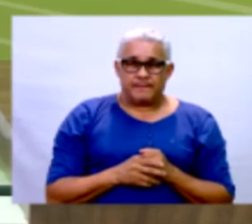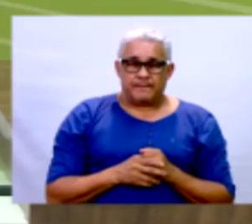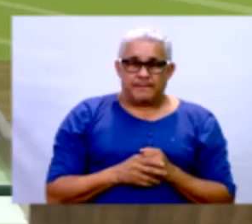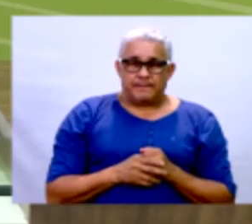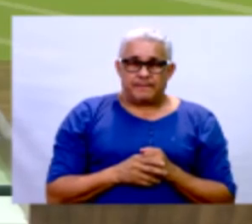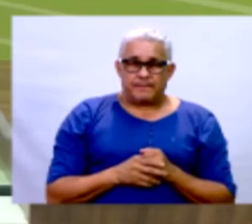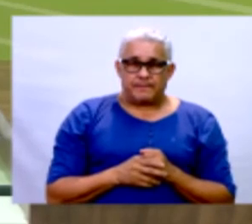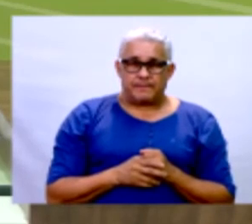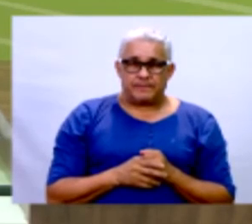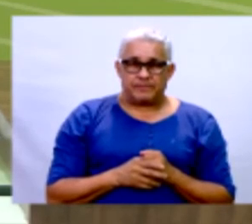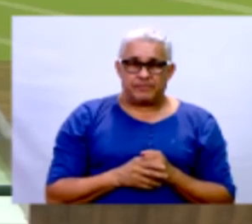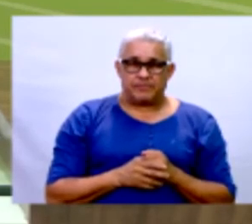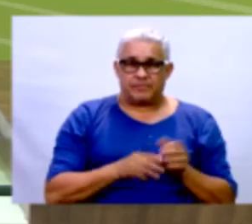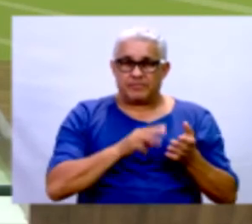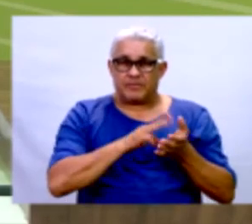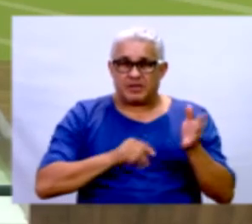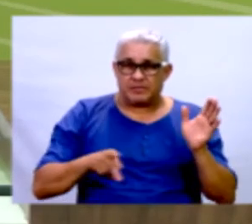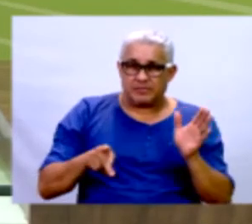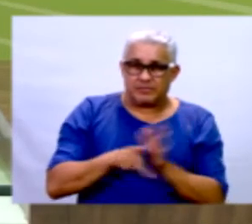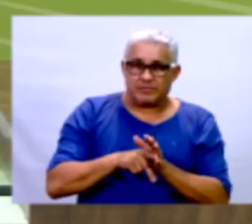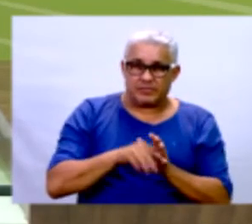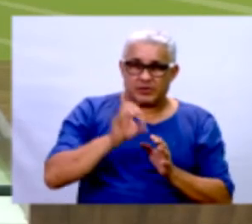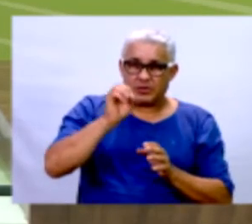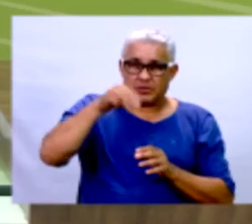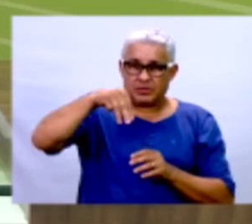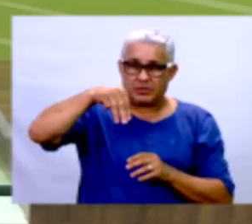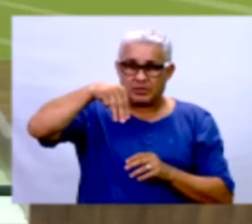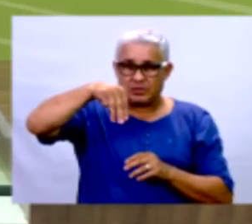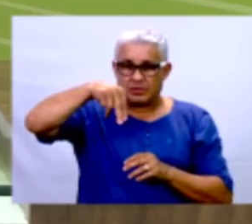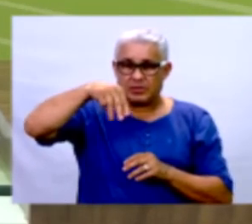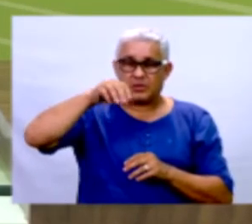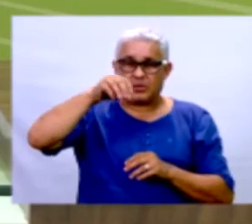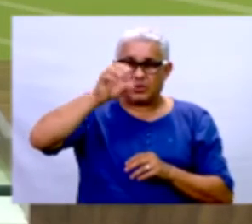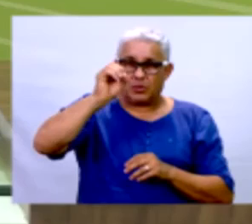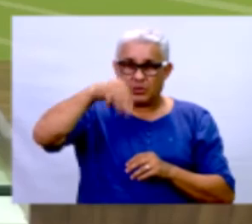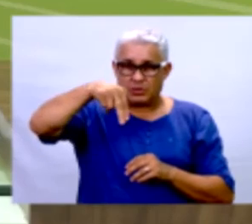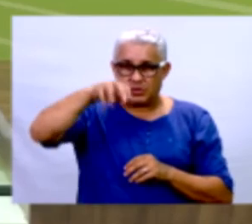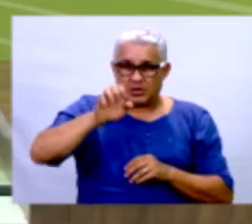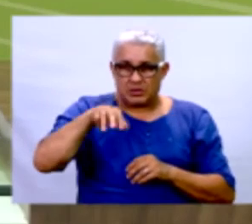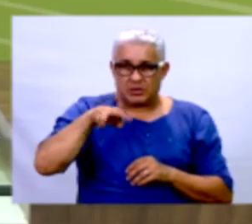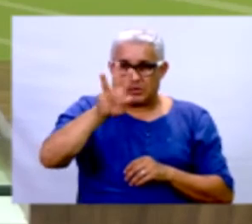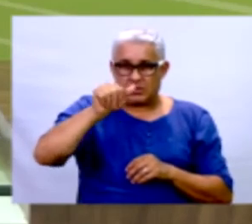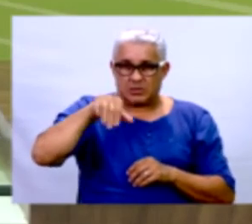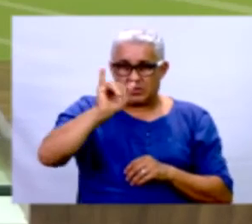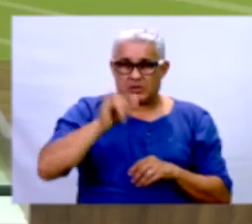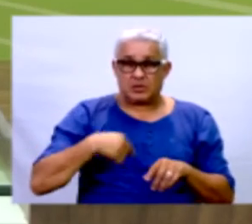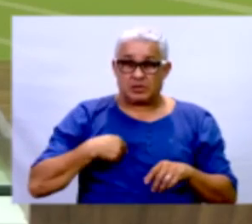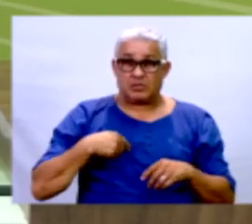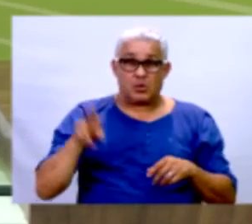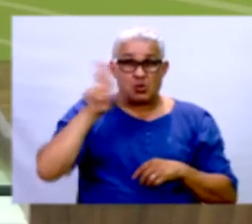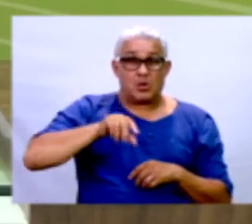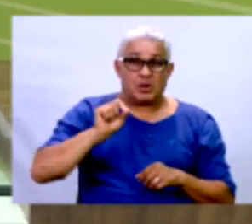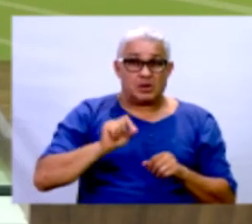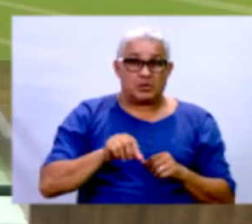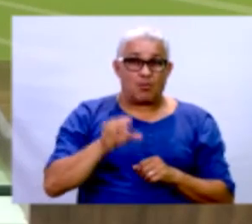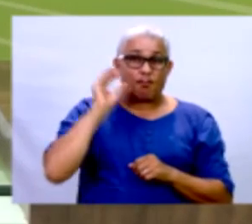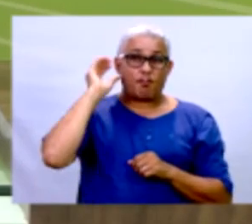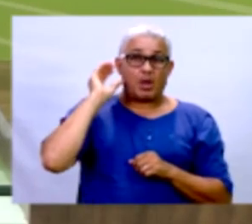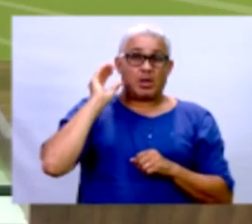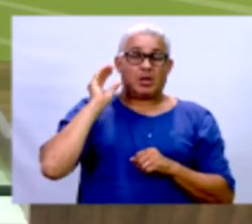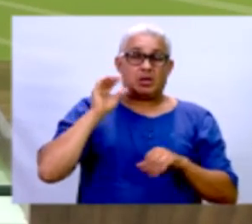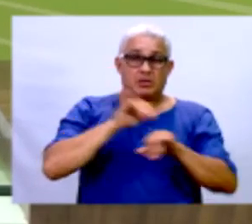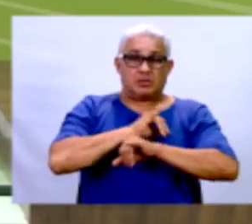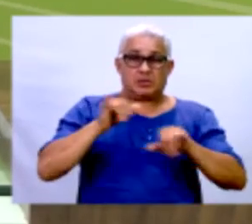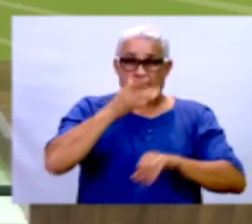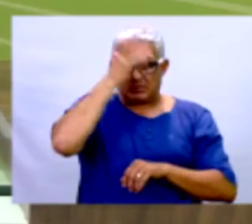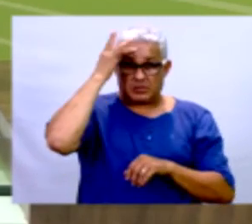um dos métodos lá do one-way, o SHA-1 ou o MD5. Eu vou usar para esconder a informação. E toda vez que alguém